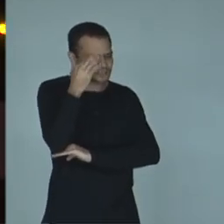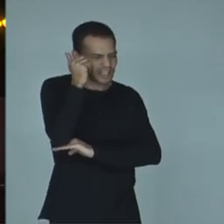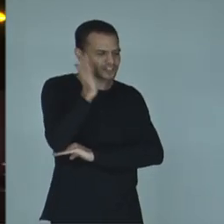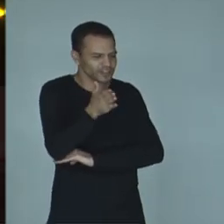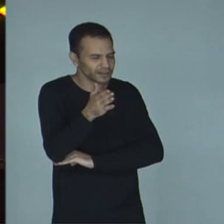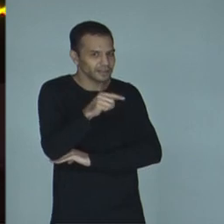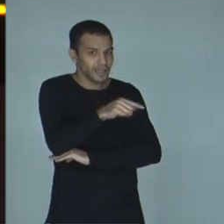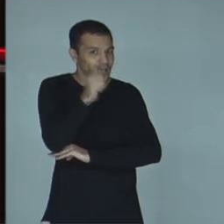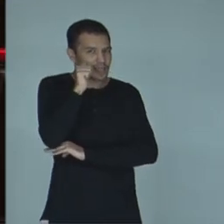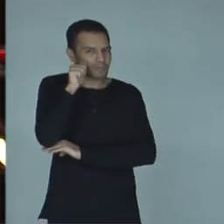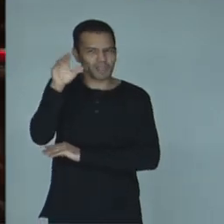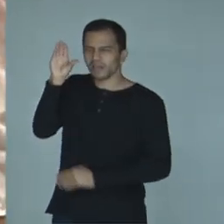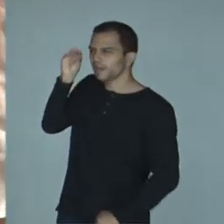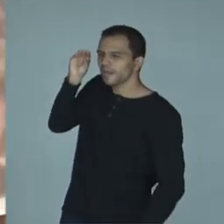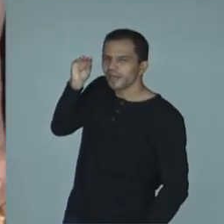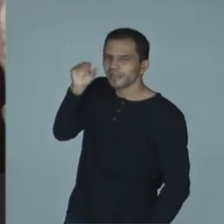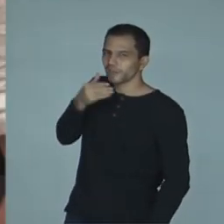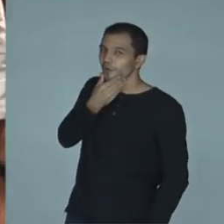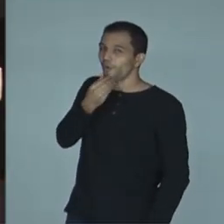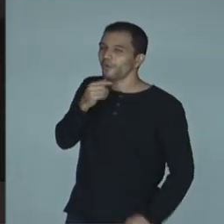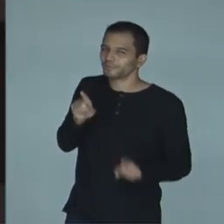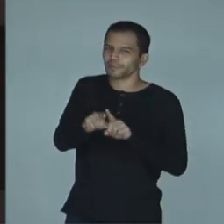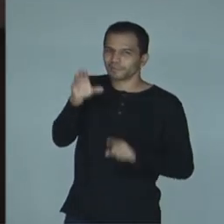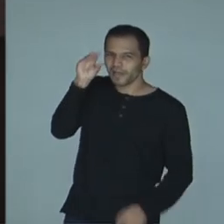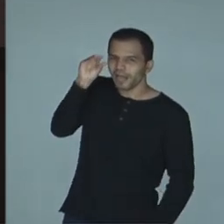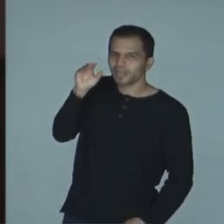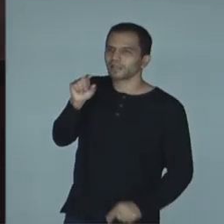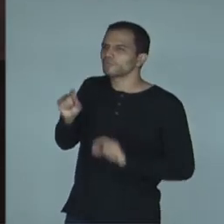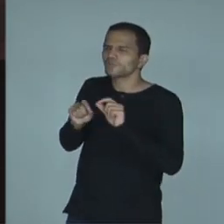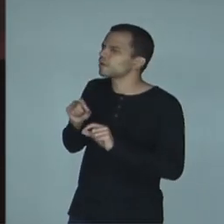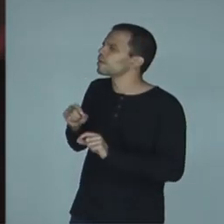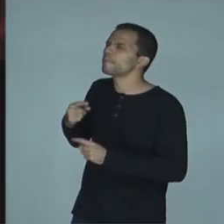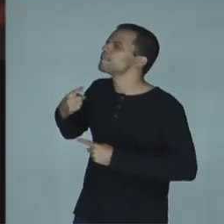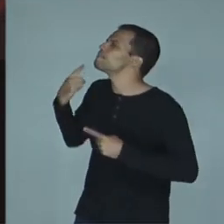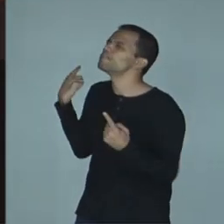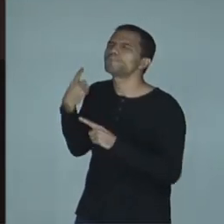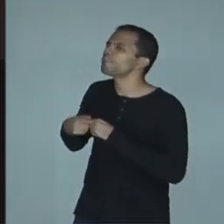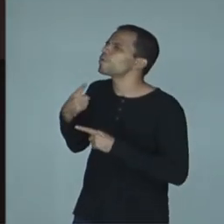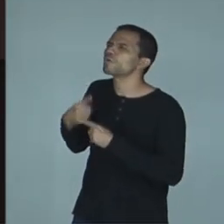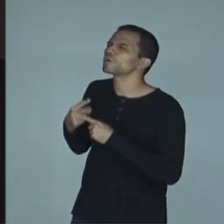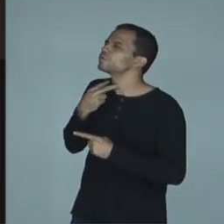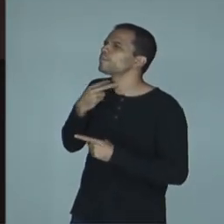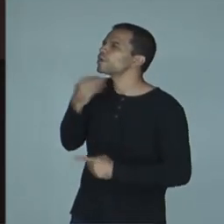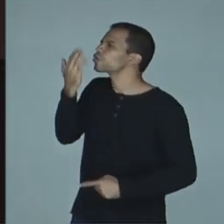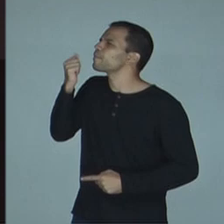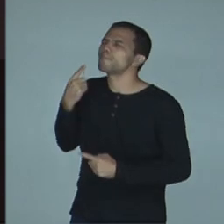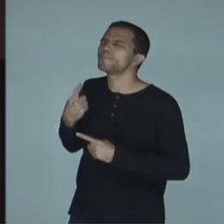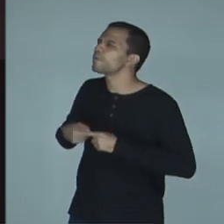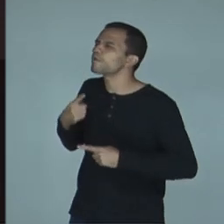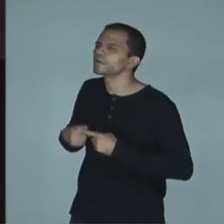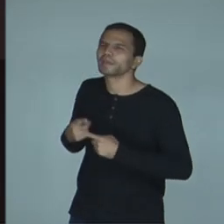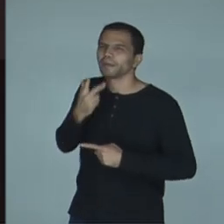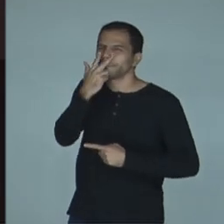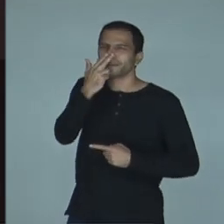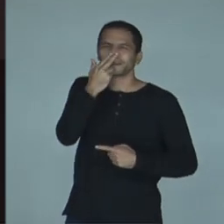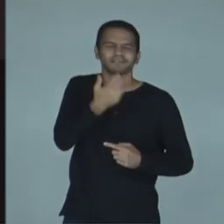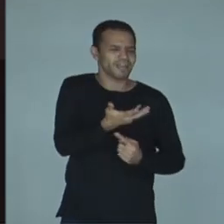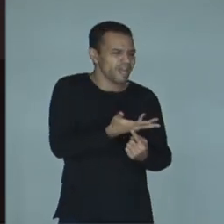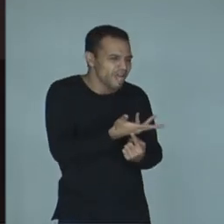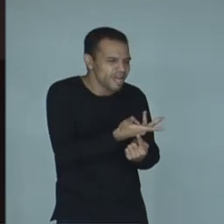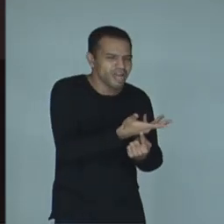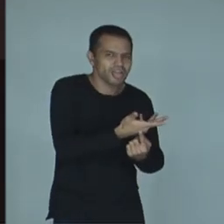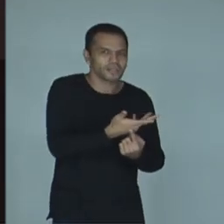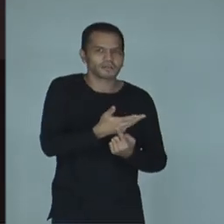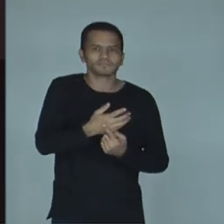e aí mulher bicho curioso homem também né fala assim olha essa conversa fiada deus